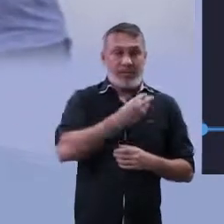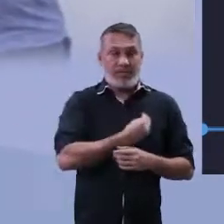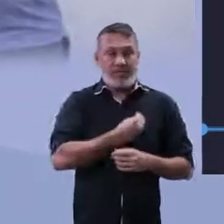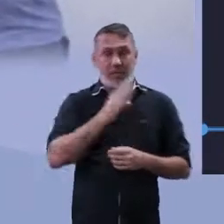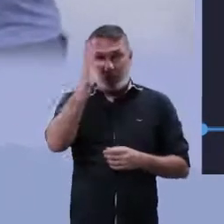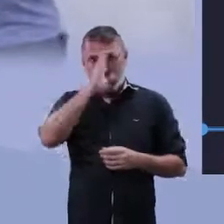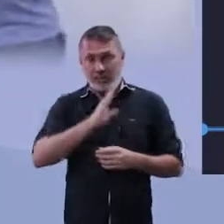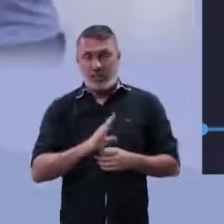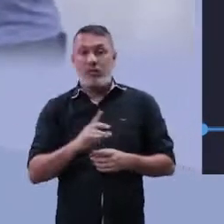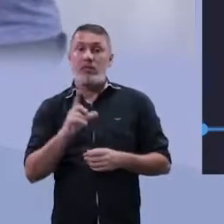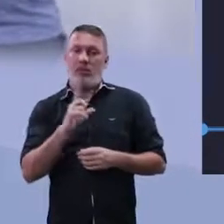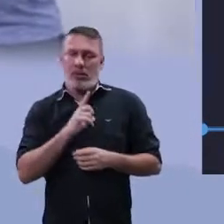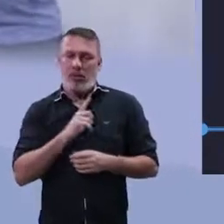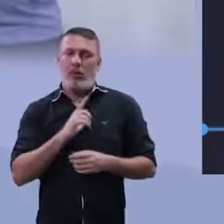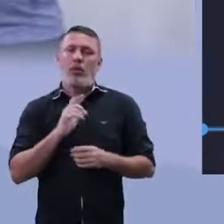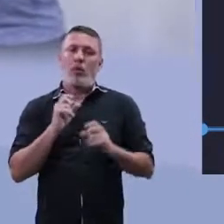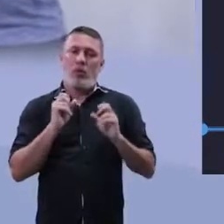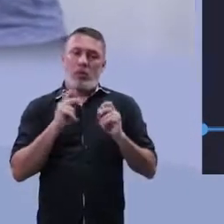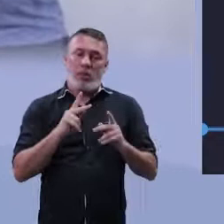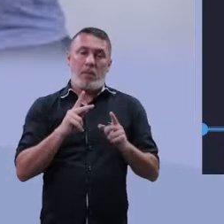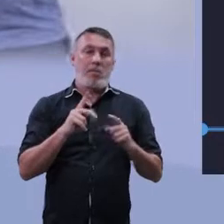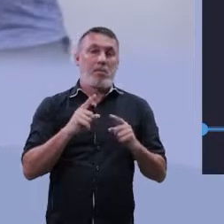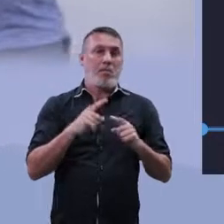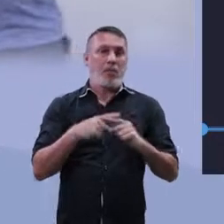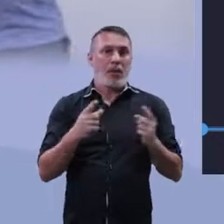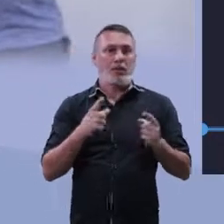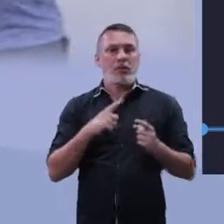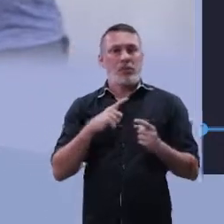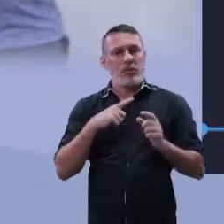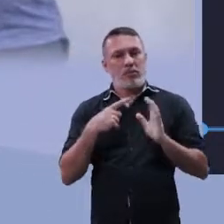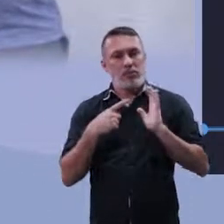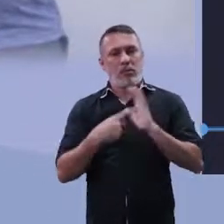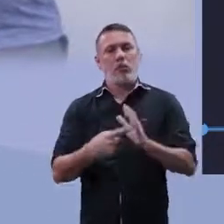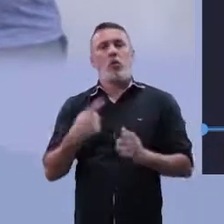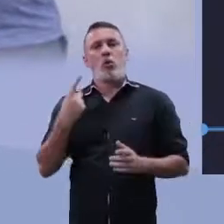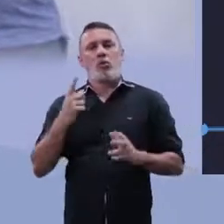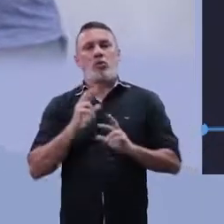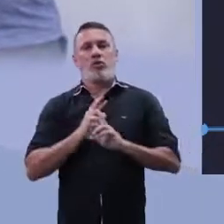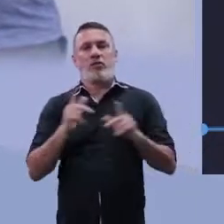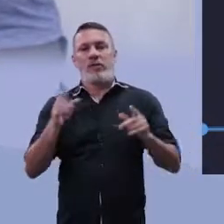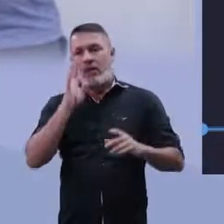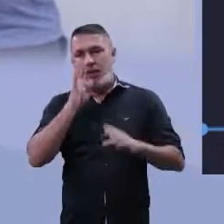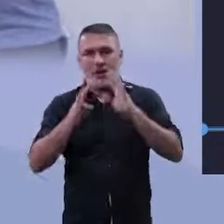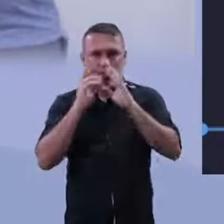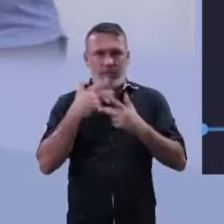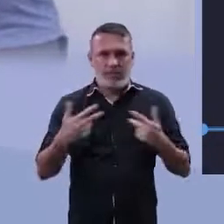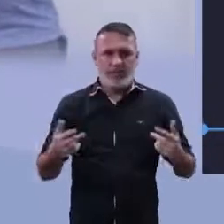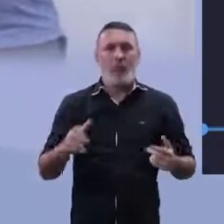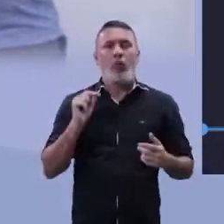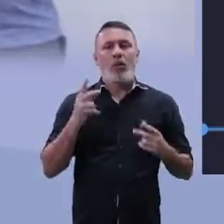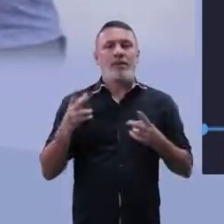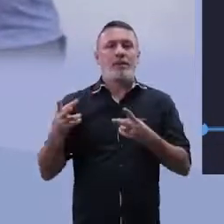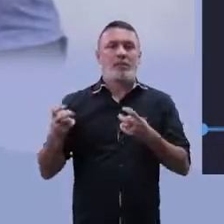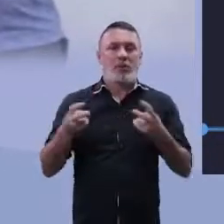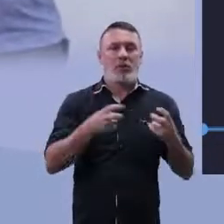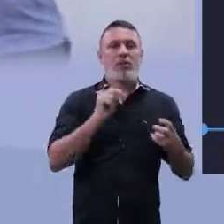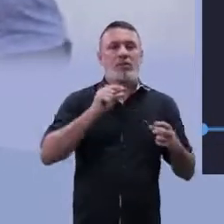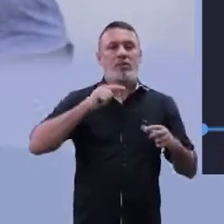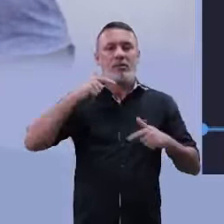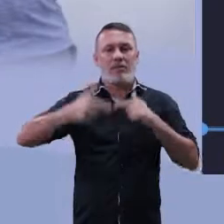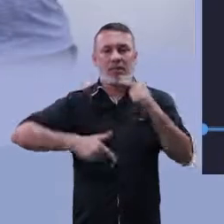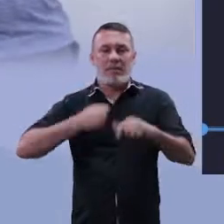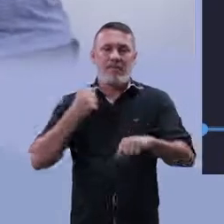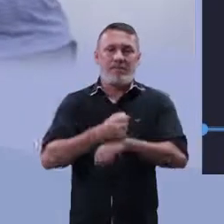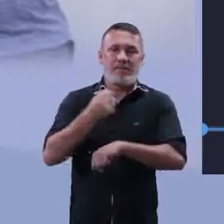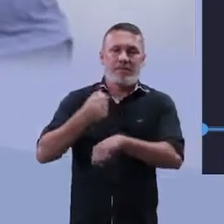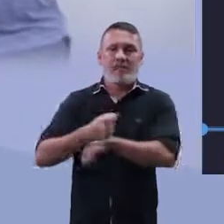no país, entretanto, exibe uma diferente e crítica faceta, ou seja, a exploração de mão